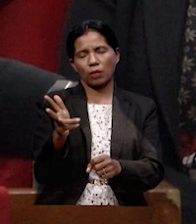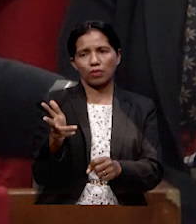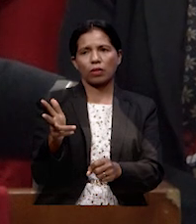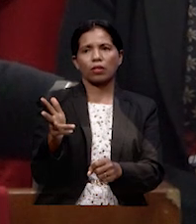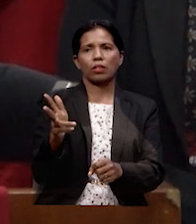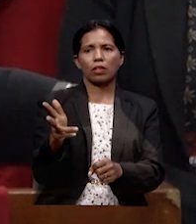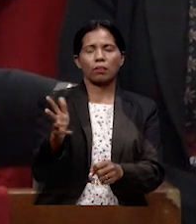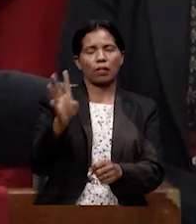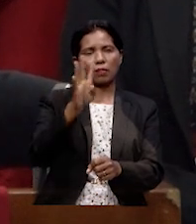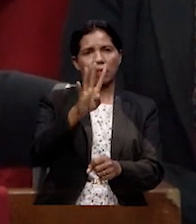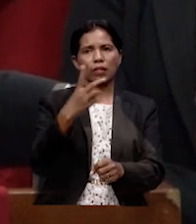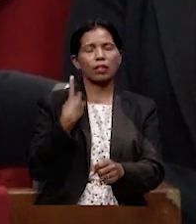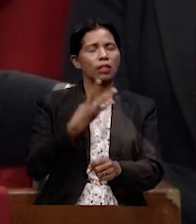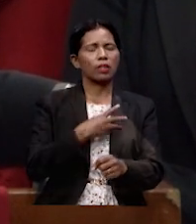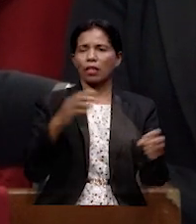2034, isso lá errou.